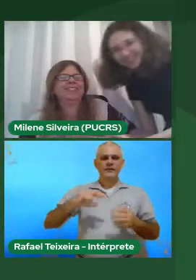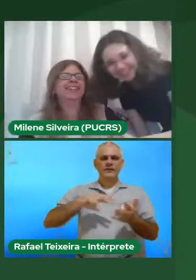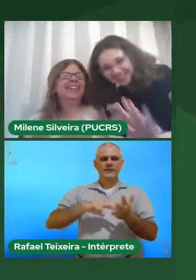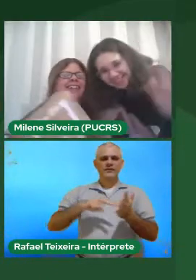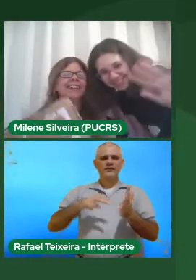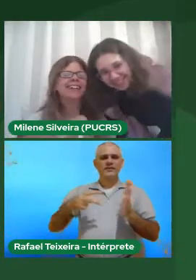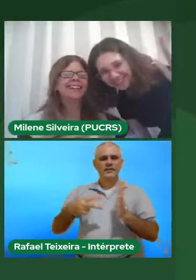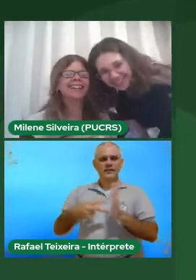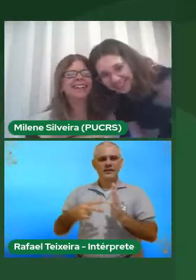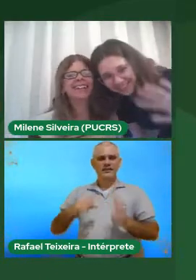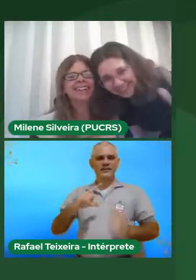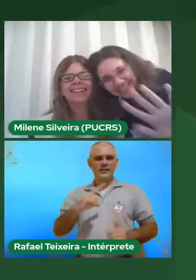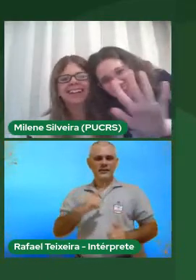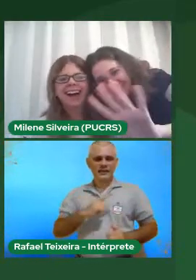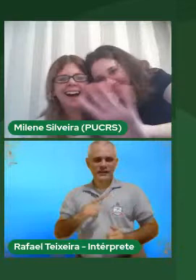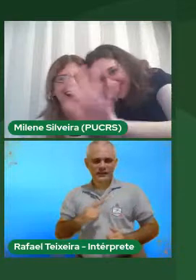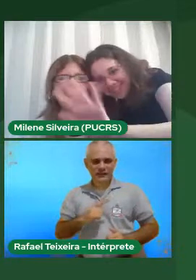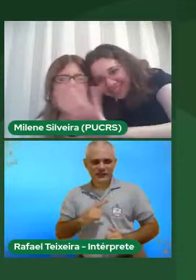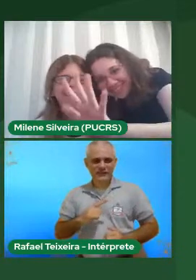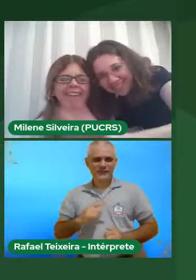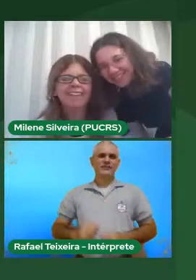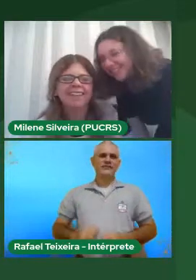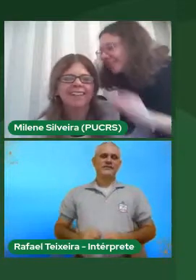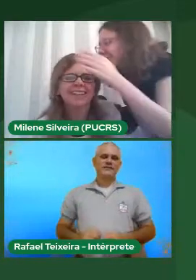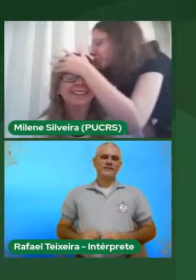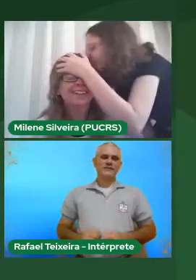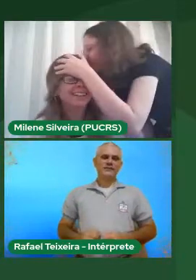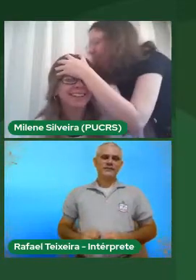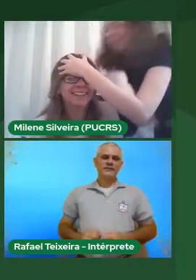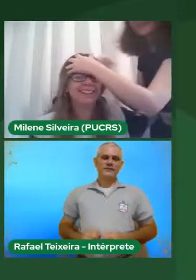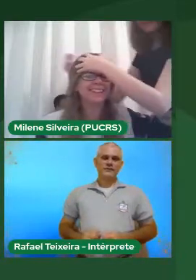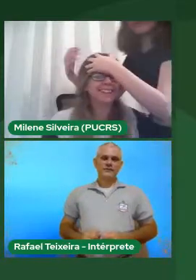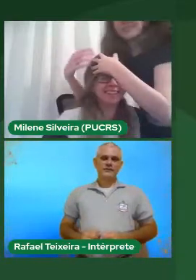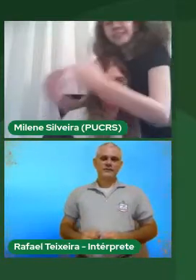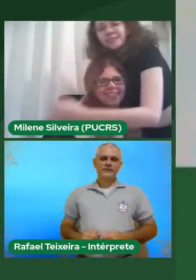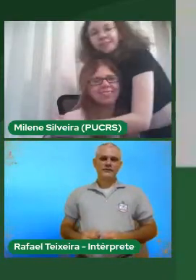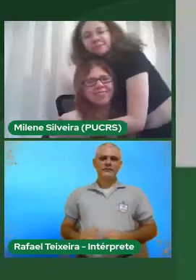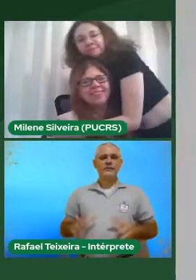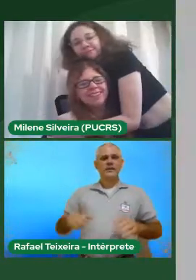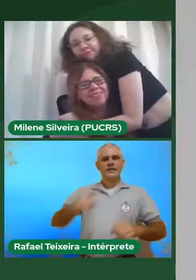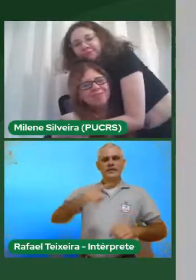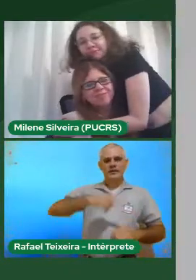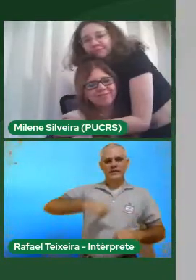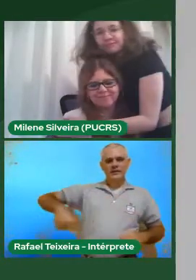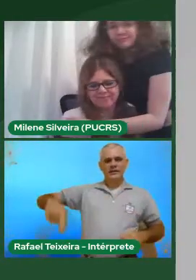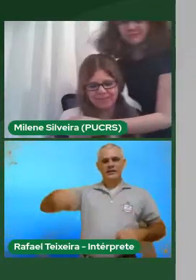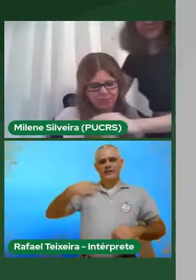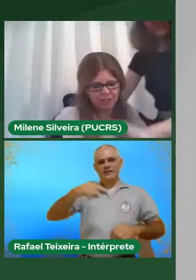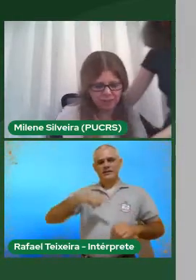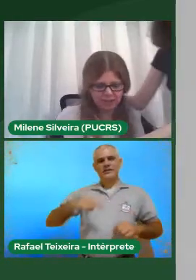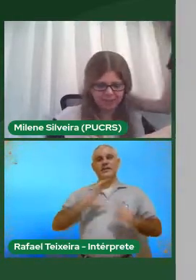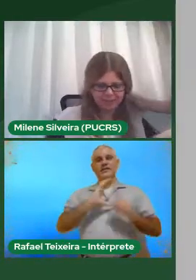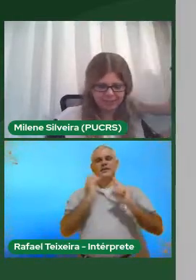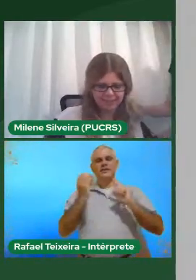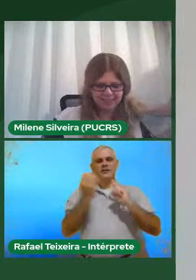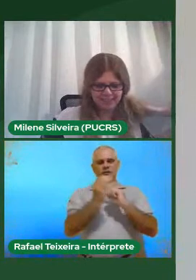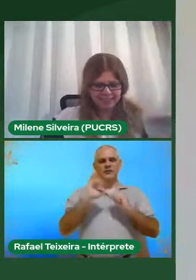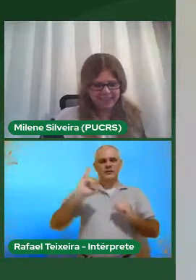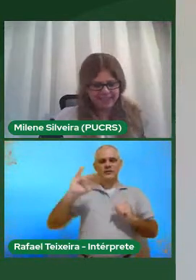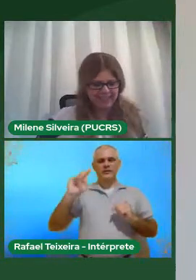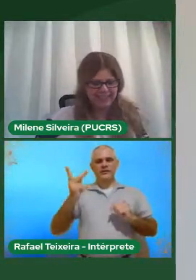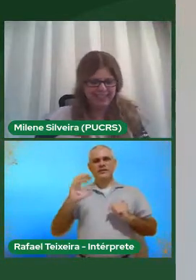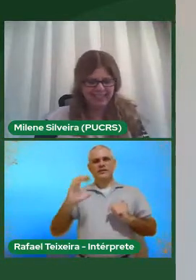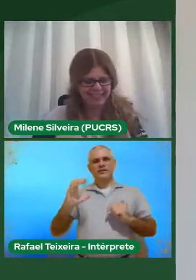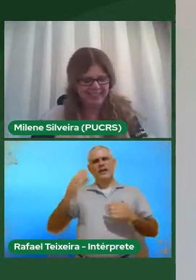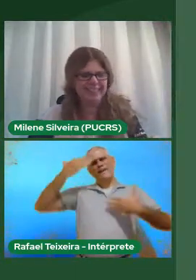de reconhecimento do seu legado. Por isso, em nome da comunidade brasileira de IHC, muito